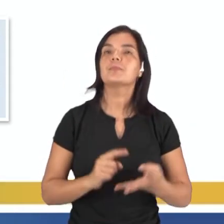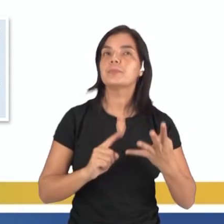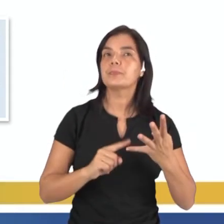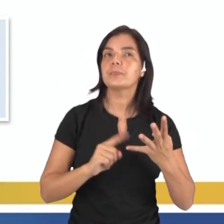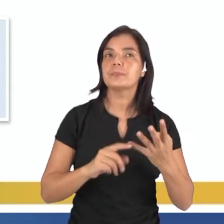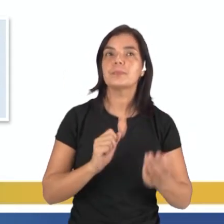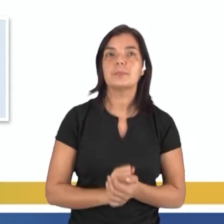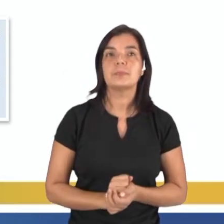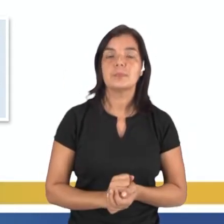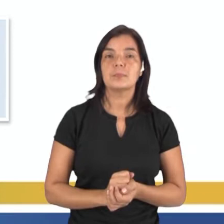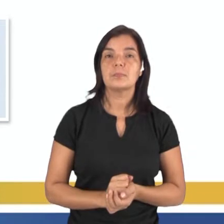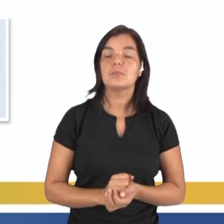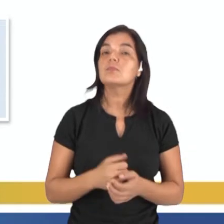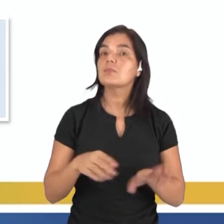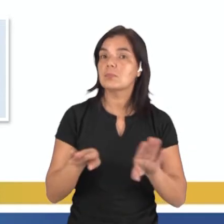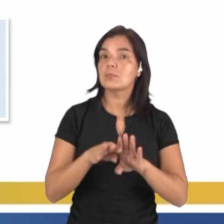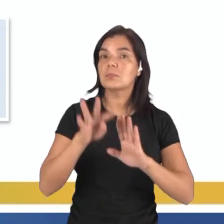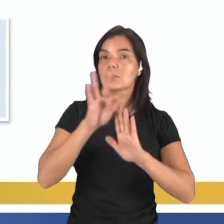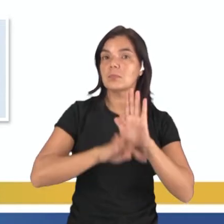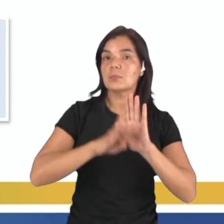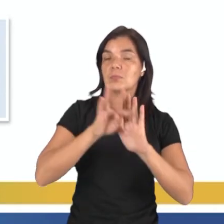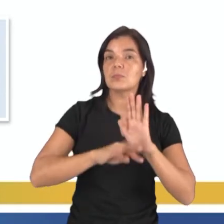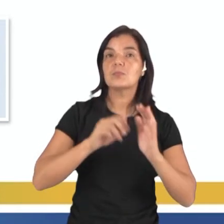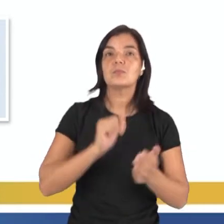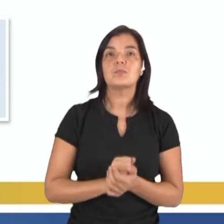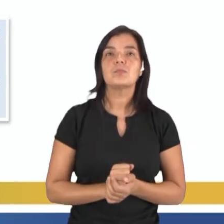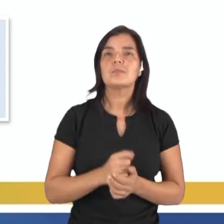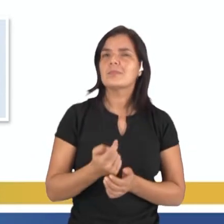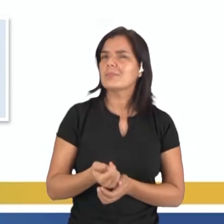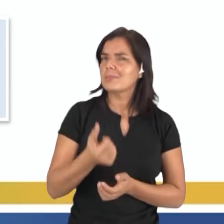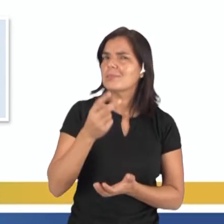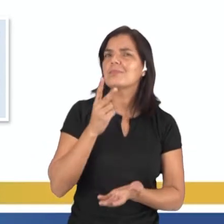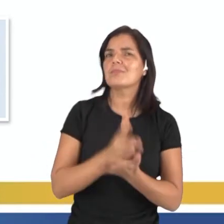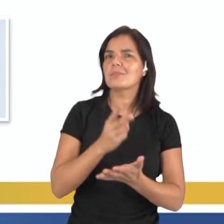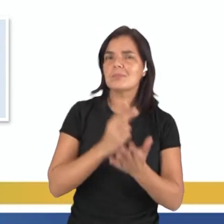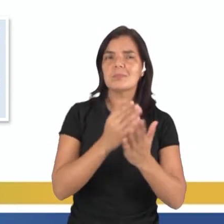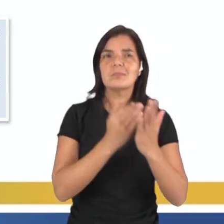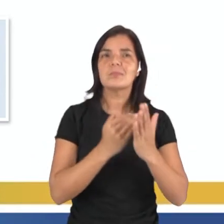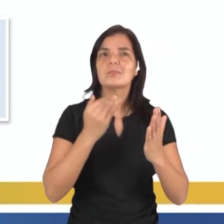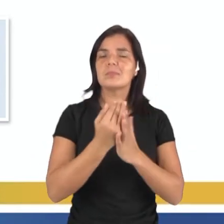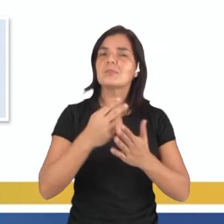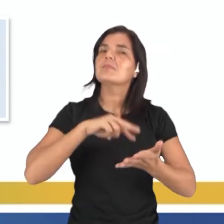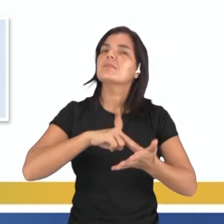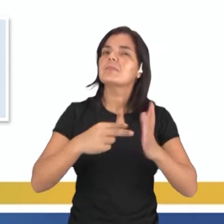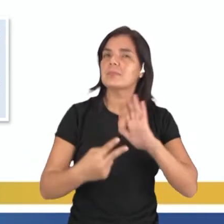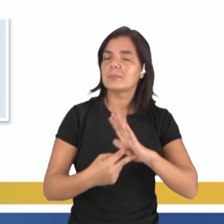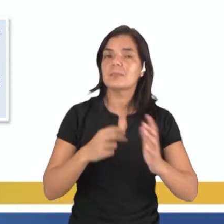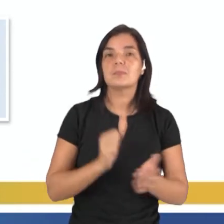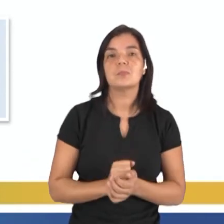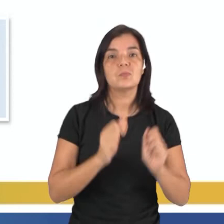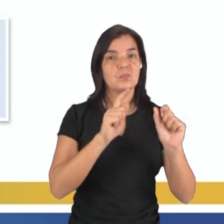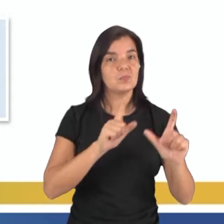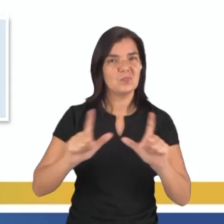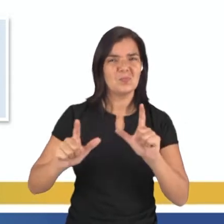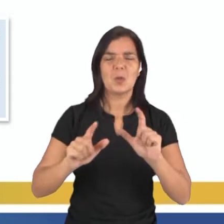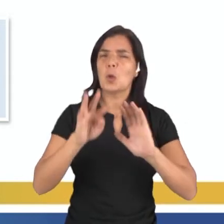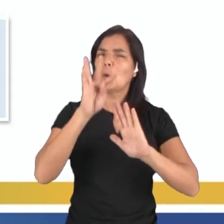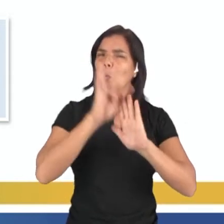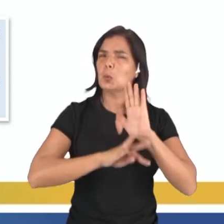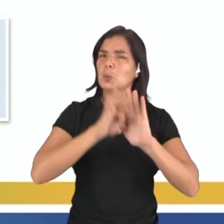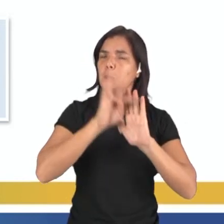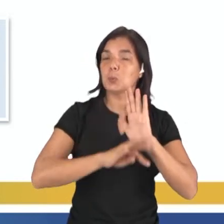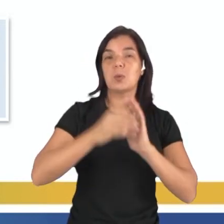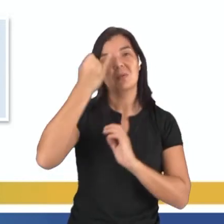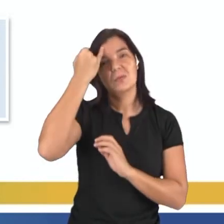4. Em se tratando de texto, menos é quase sempre mais. O que quer dizer isso? Slides com muito texto devem